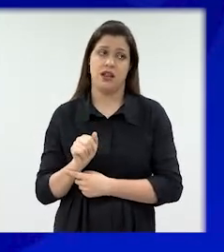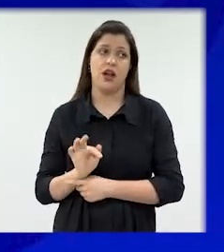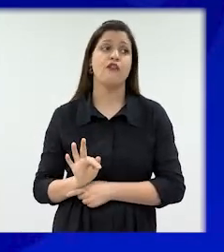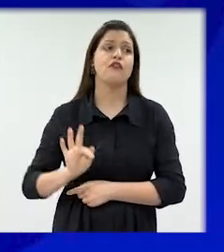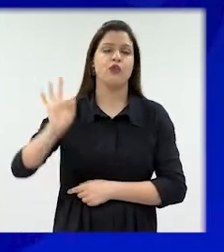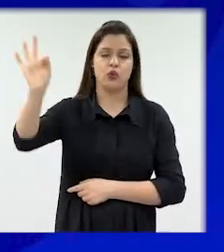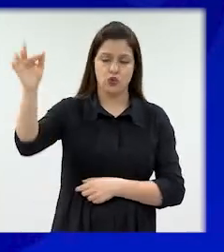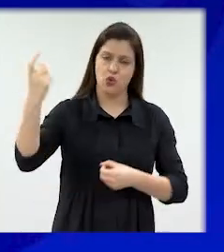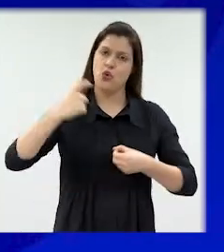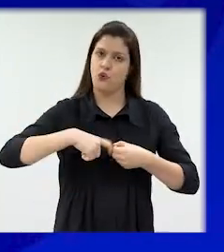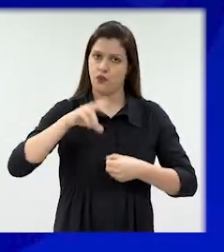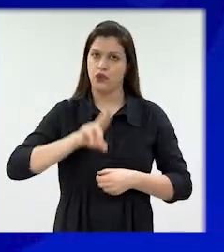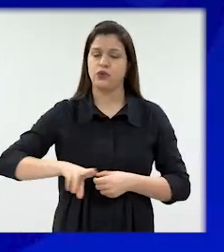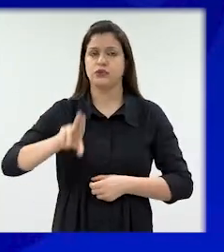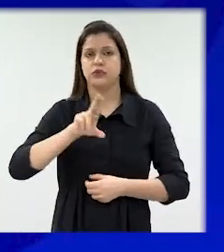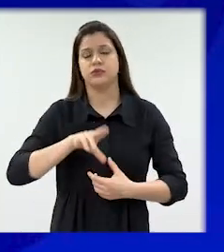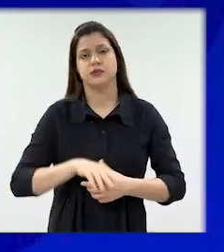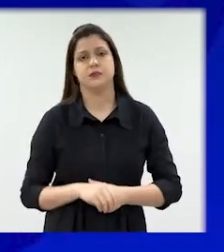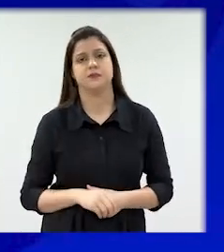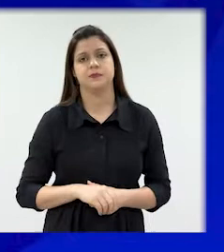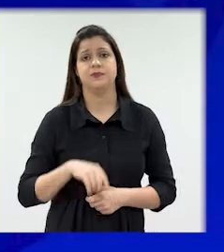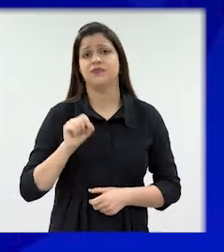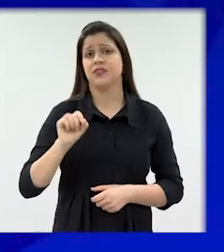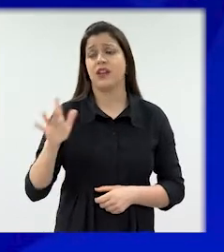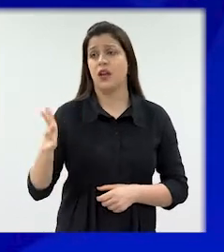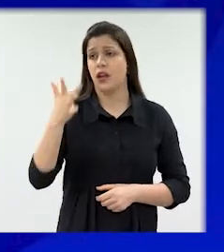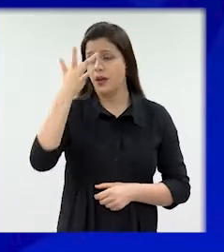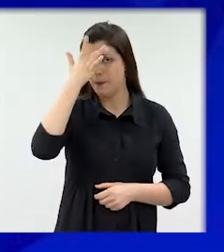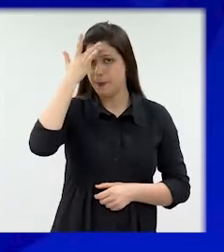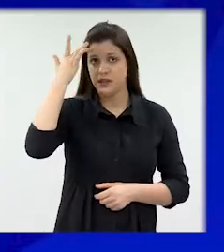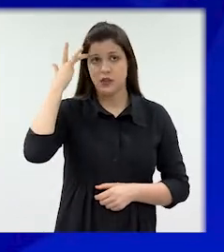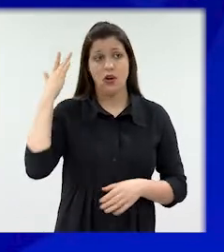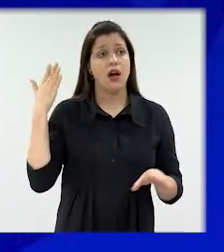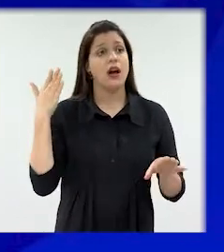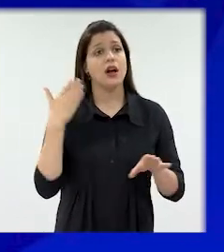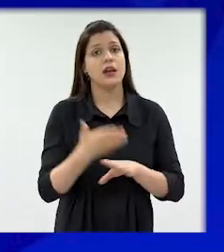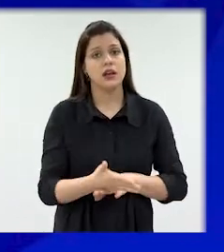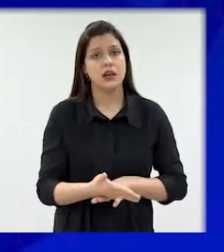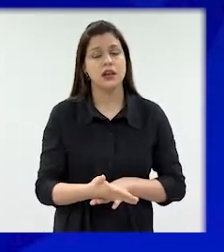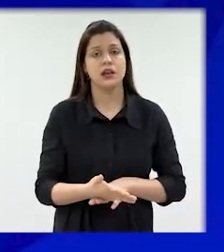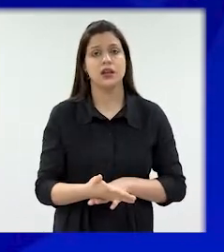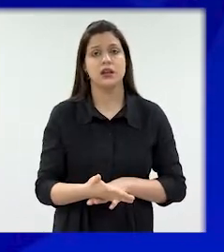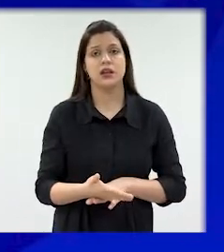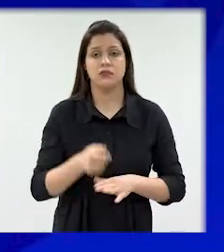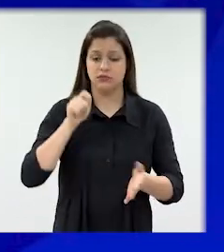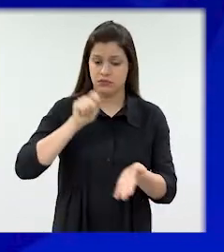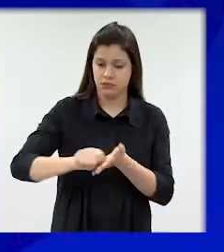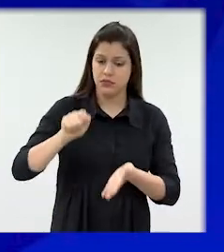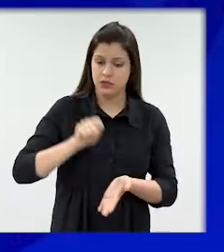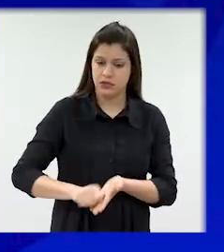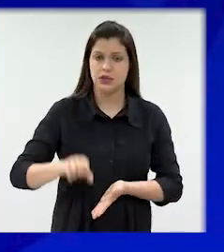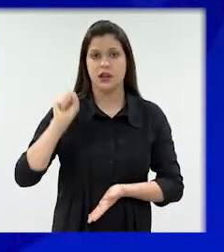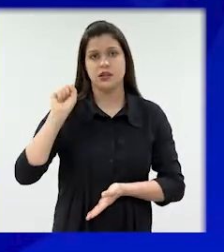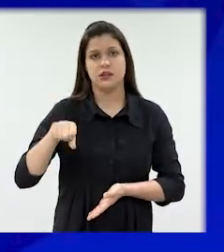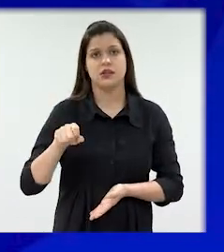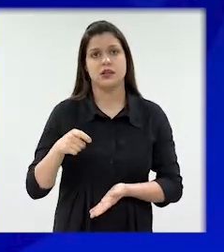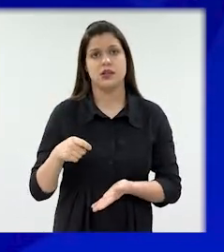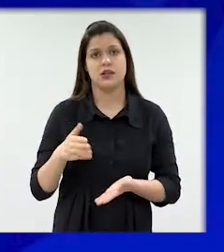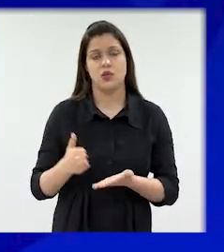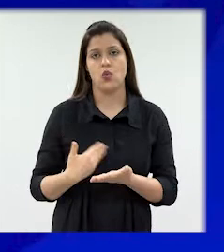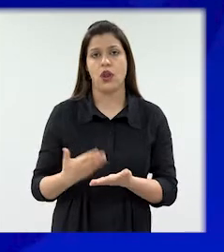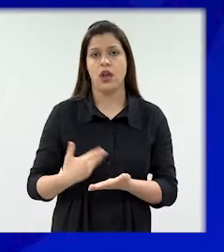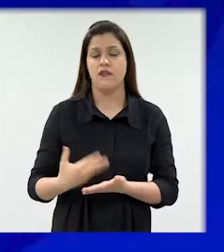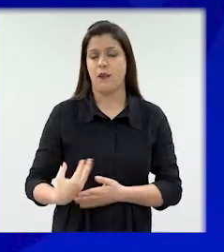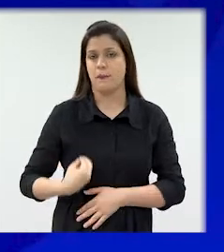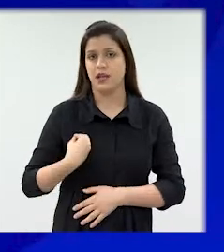ser utilizada. E o que vai acontecer é que o eleitor vai ter que comparecer, se identificar e fazer a assinatura naquele livro